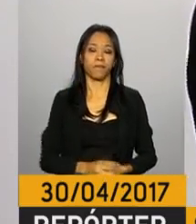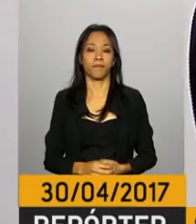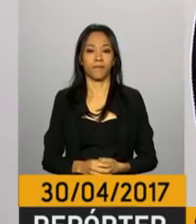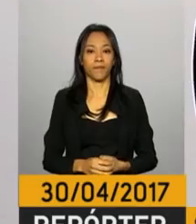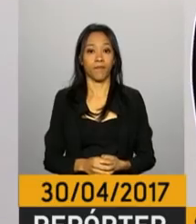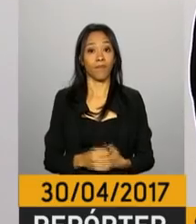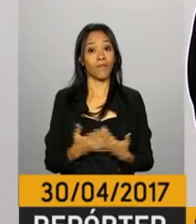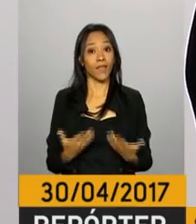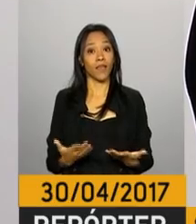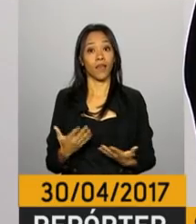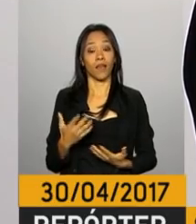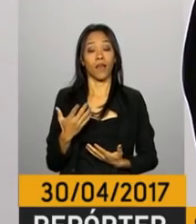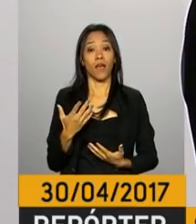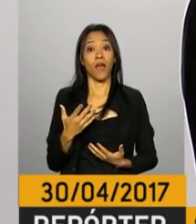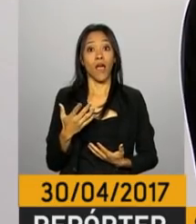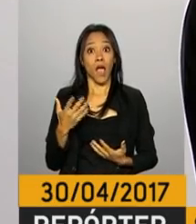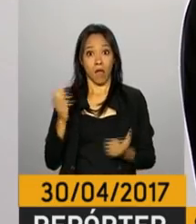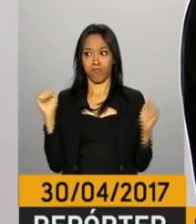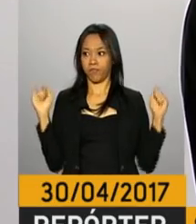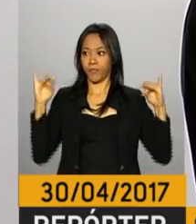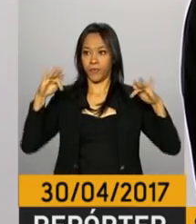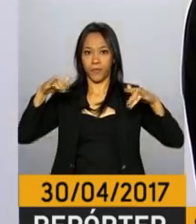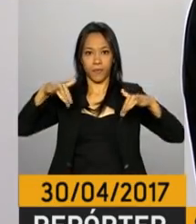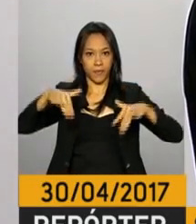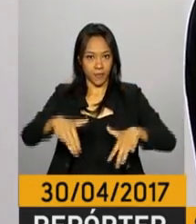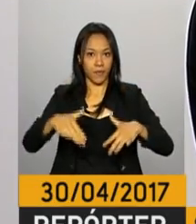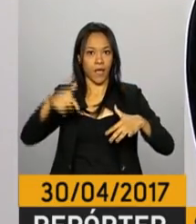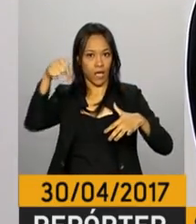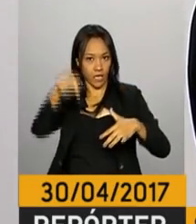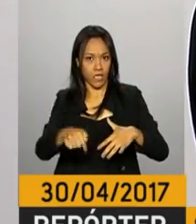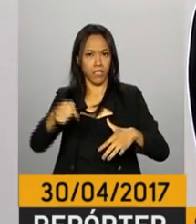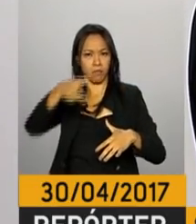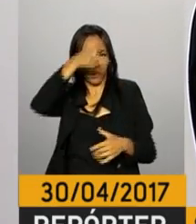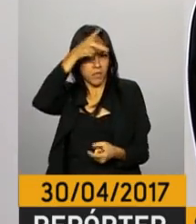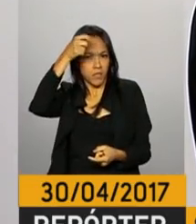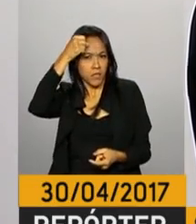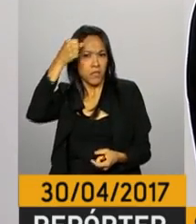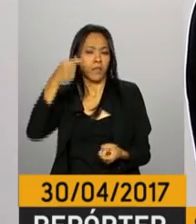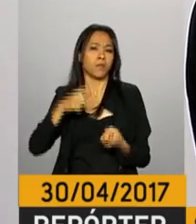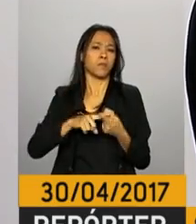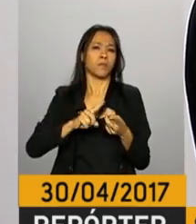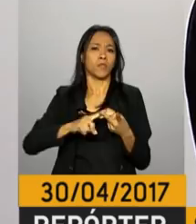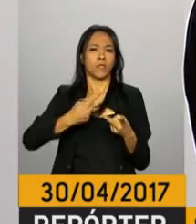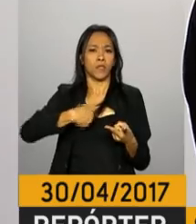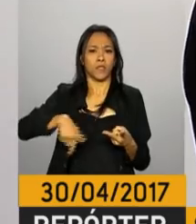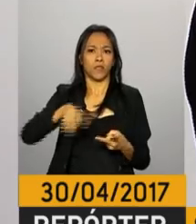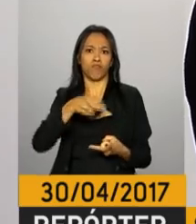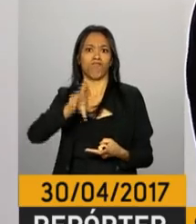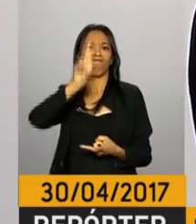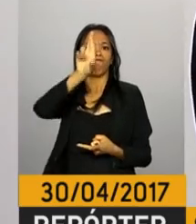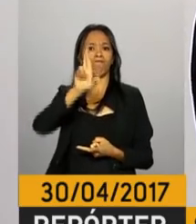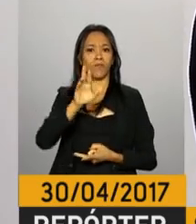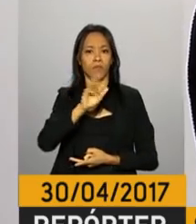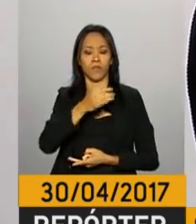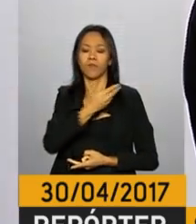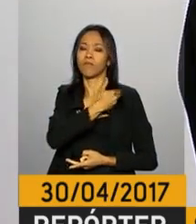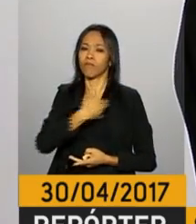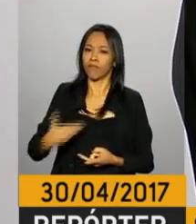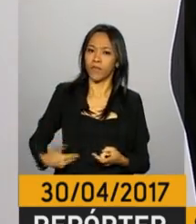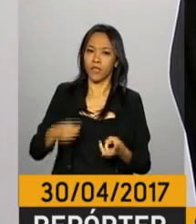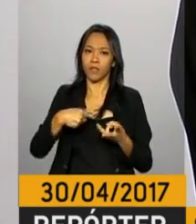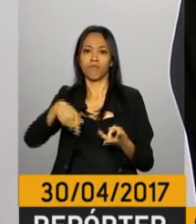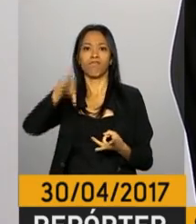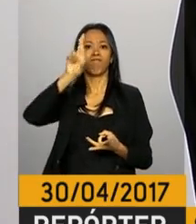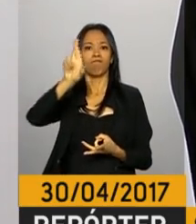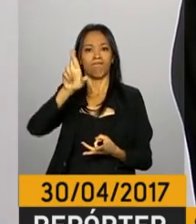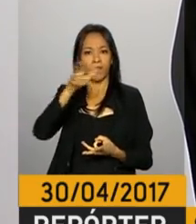a presença de autoridade municipal, autoridade estadual e autoridades federais